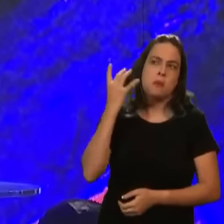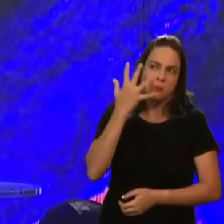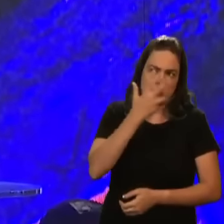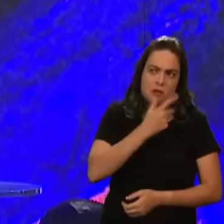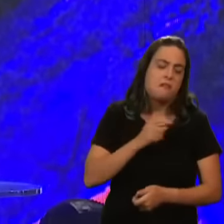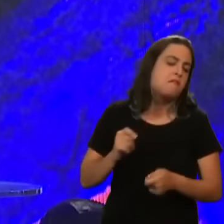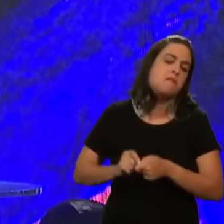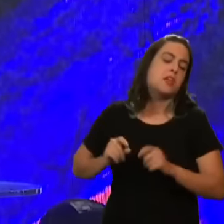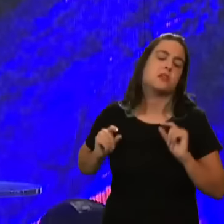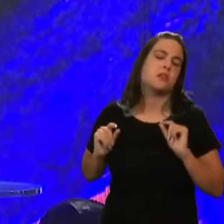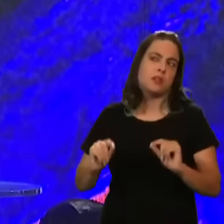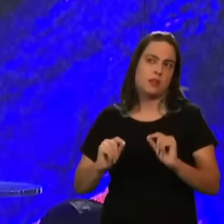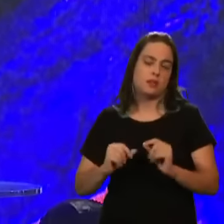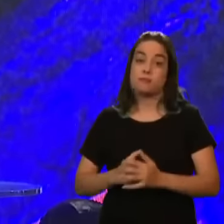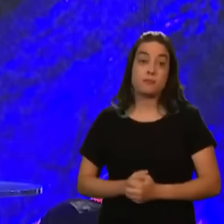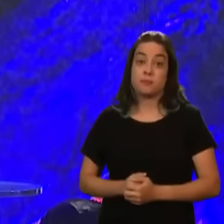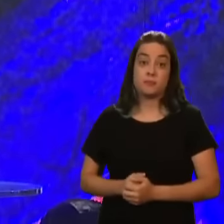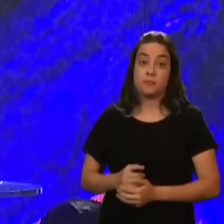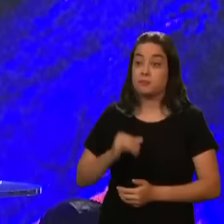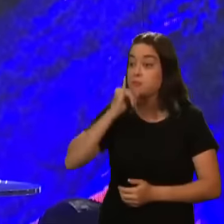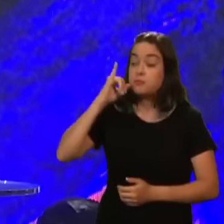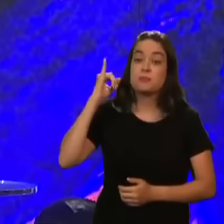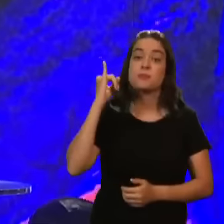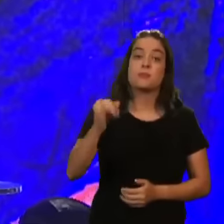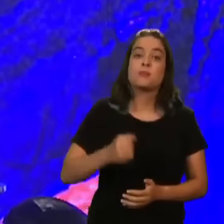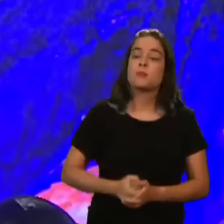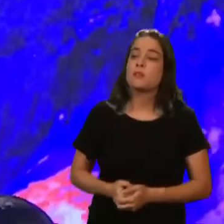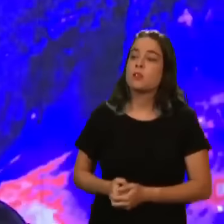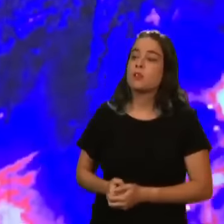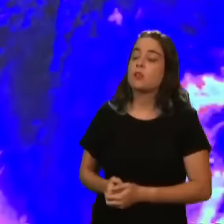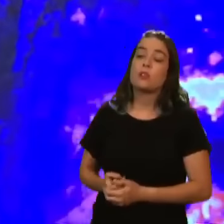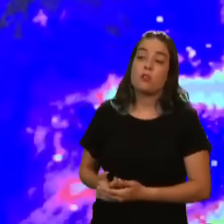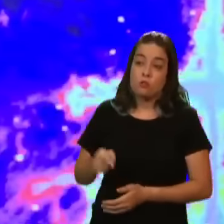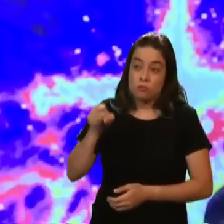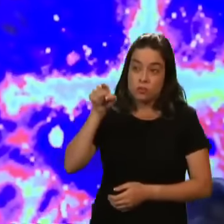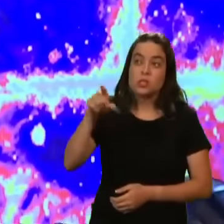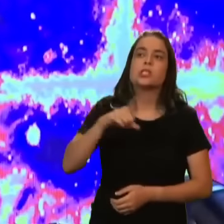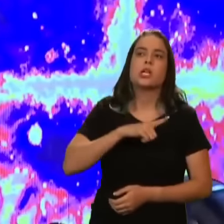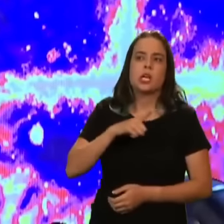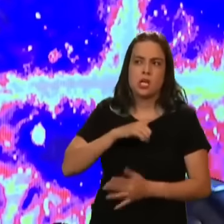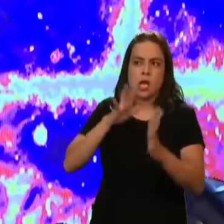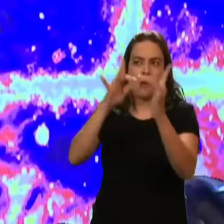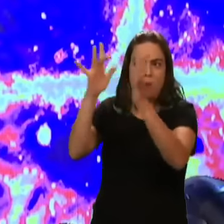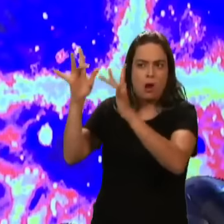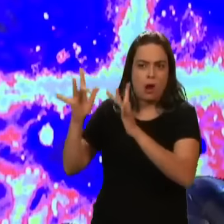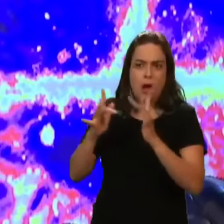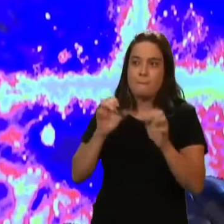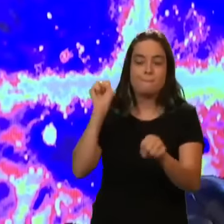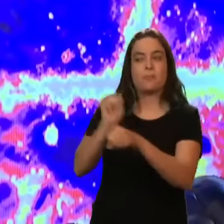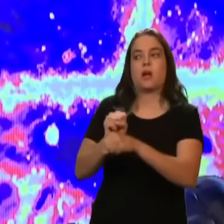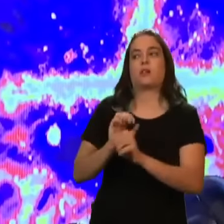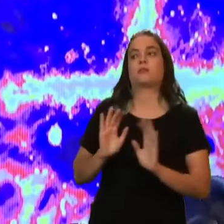fez? Não, ele virou para a menina do poço e falou: você está pegando os homens da Galiléia tudo, eu vim aqui te parar.